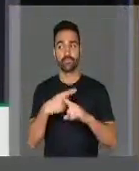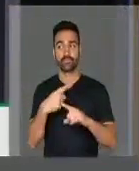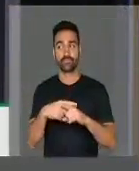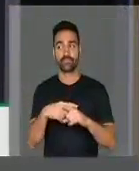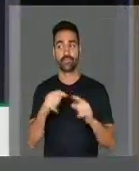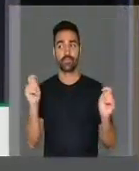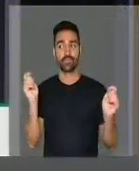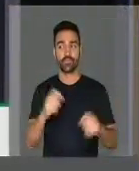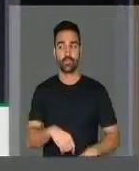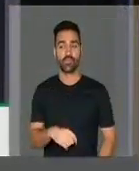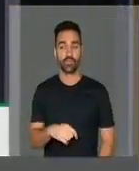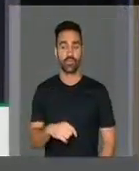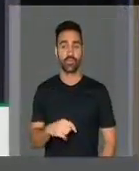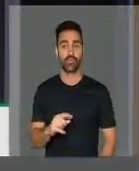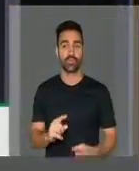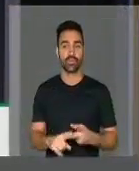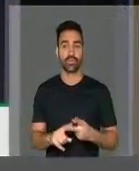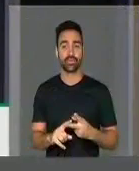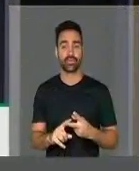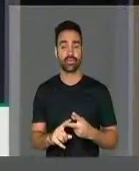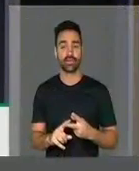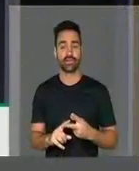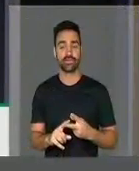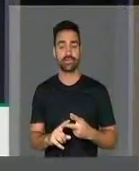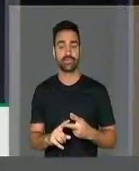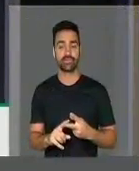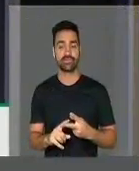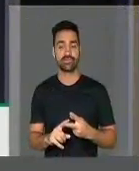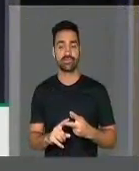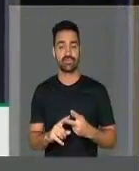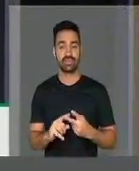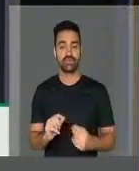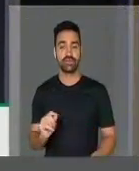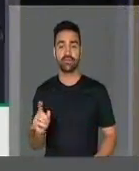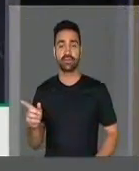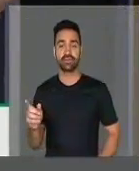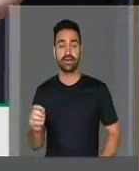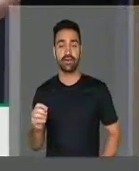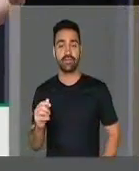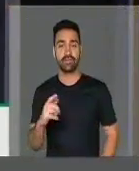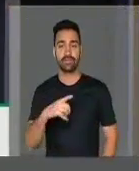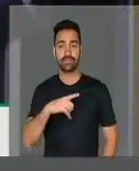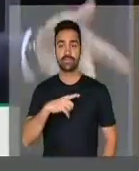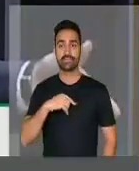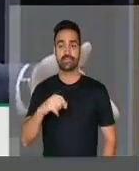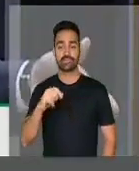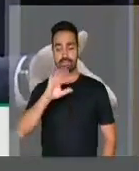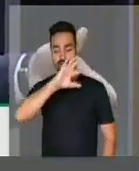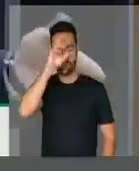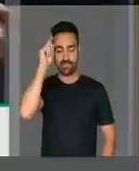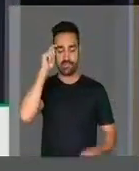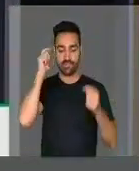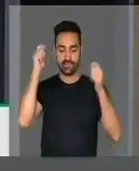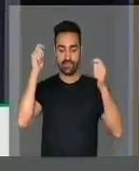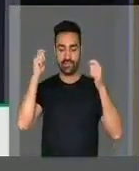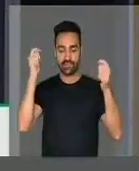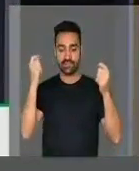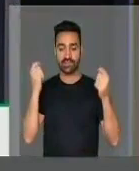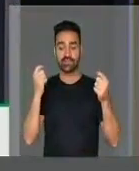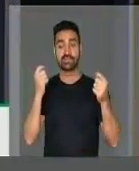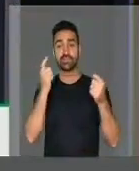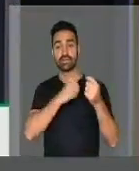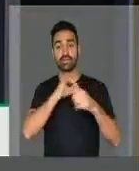chegará a sua santidade o Papa Francisco, e quiçá a Amazônia, e claro que eu vou torcer para que seja Belém a sede,